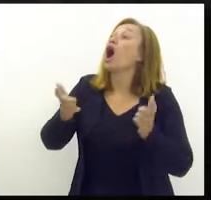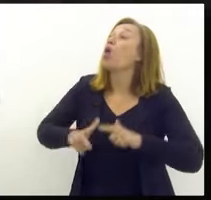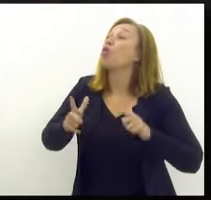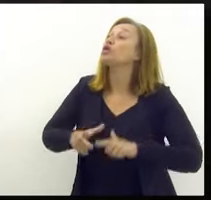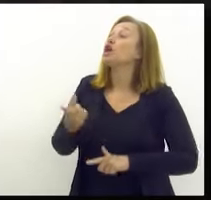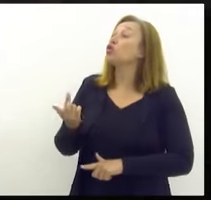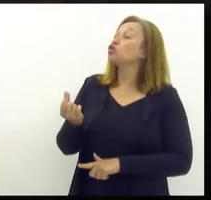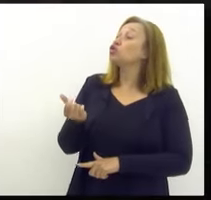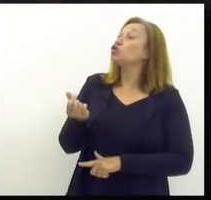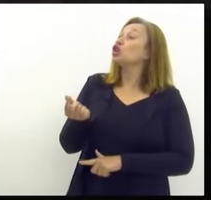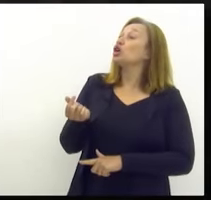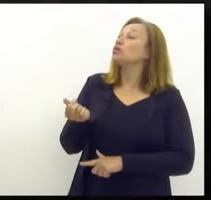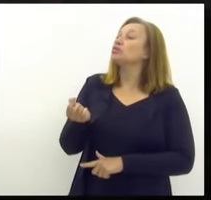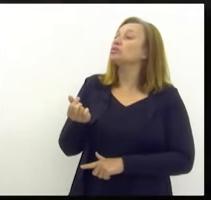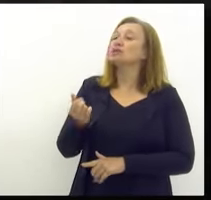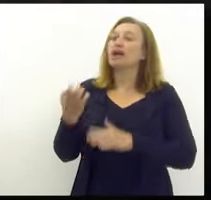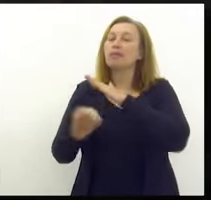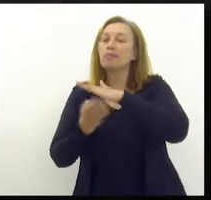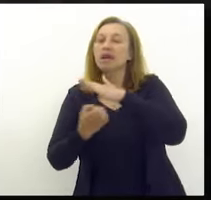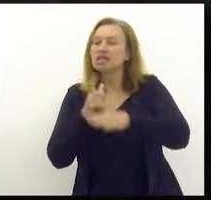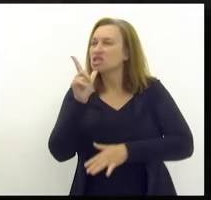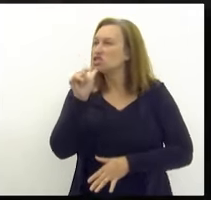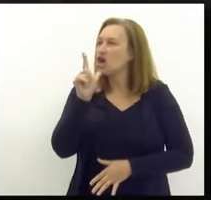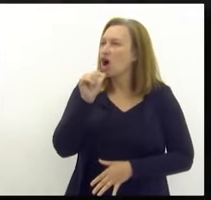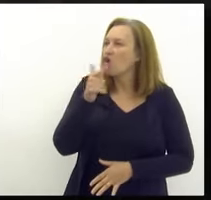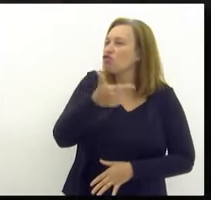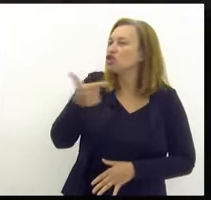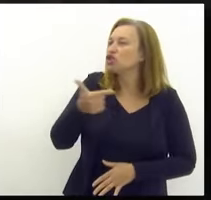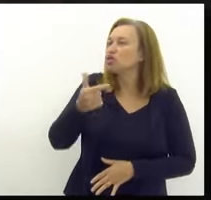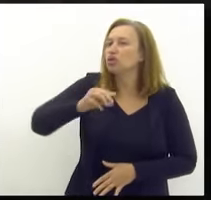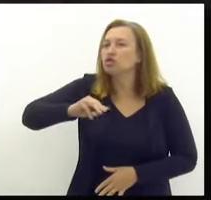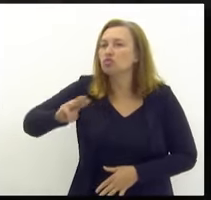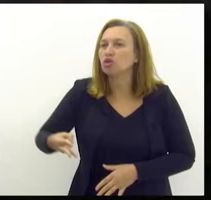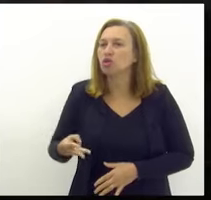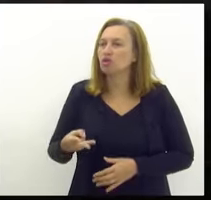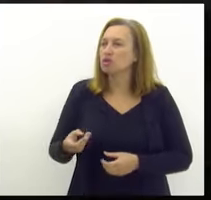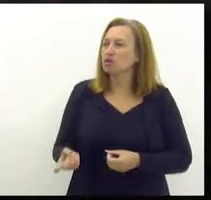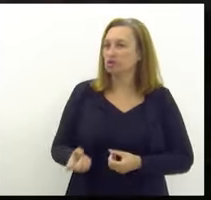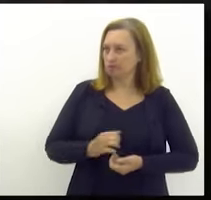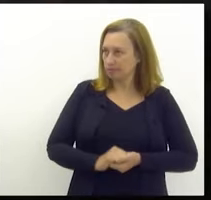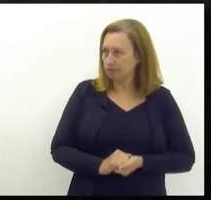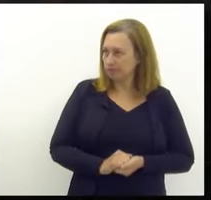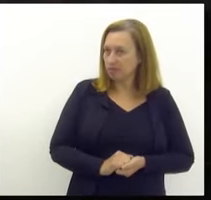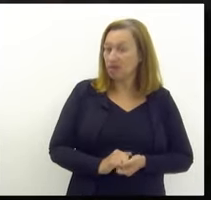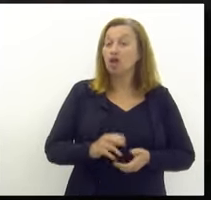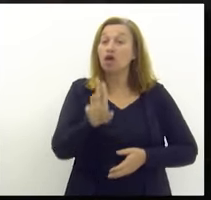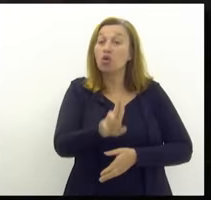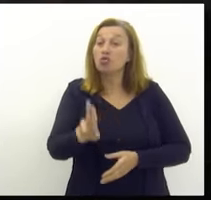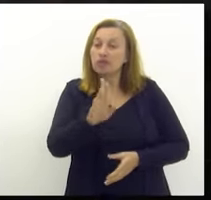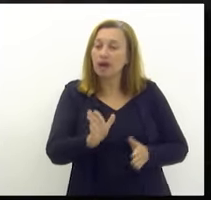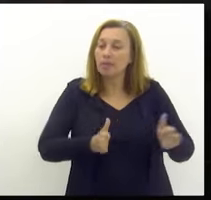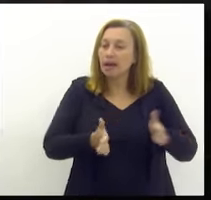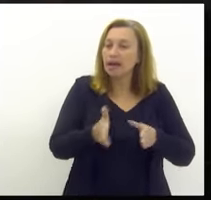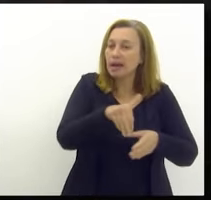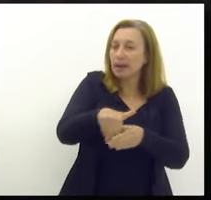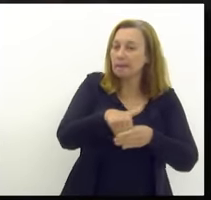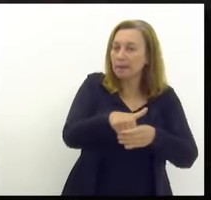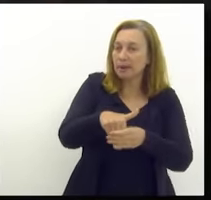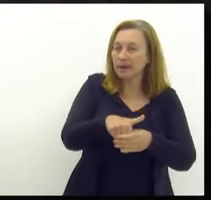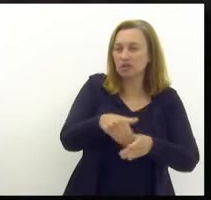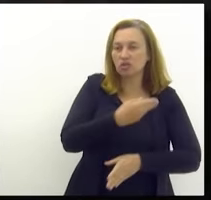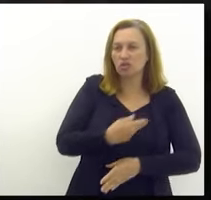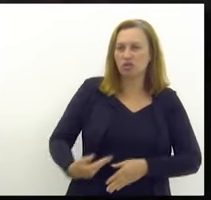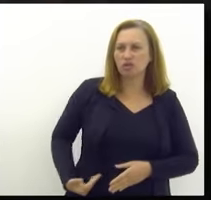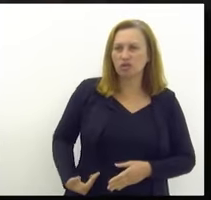bilhões que foram por água abaixo que foram pra reeleição do governador que foram para todos os lugares menos